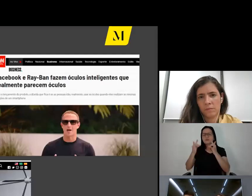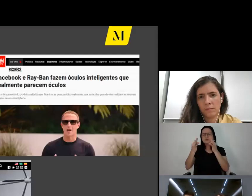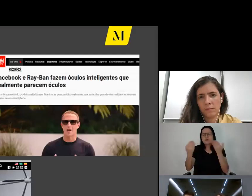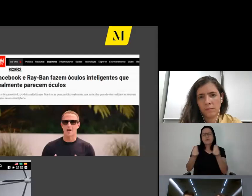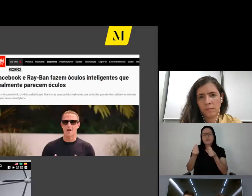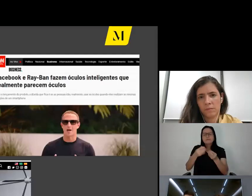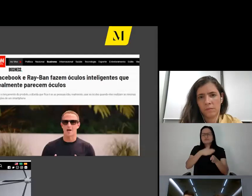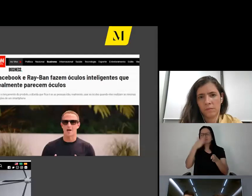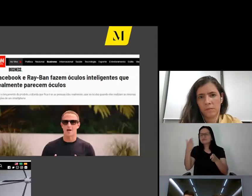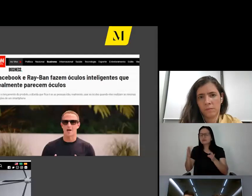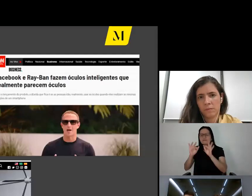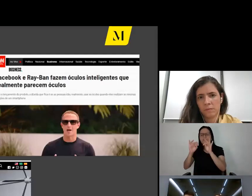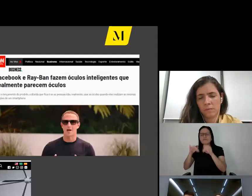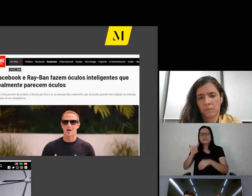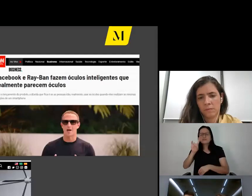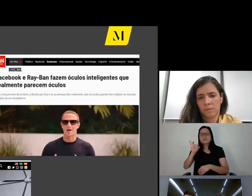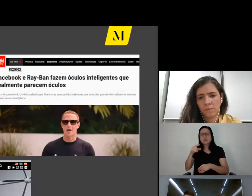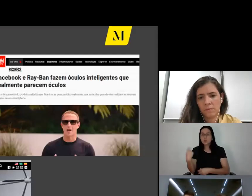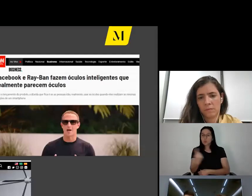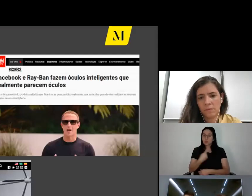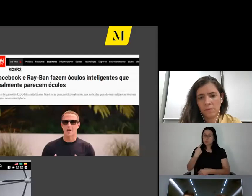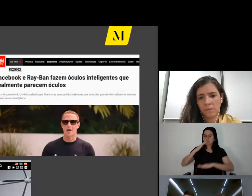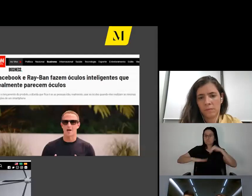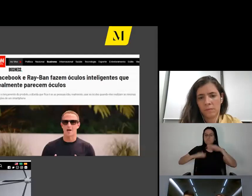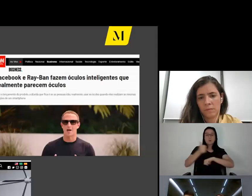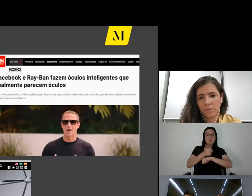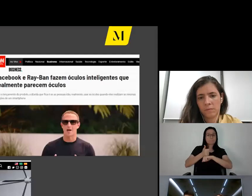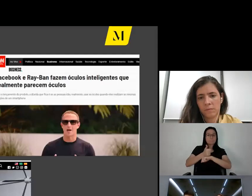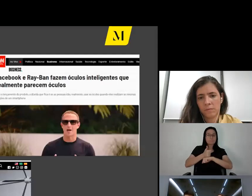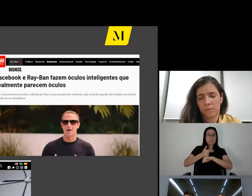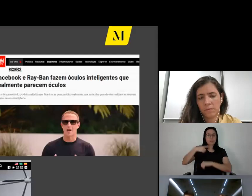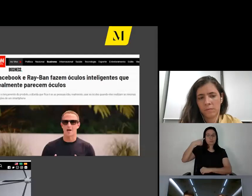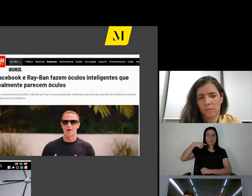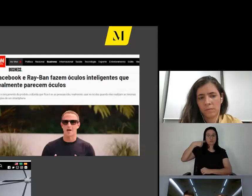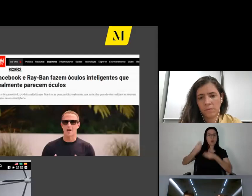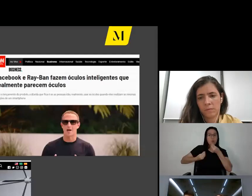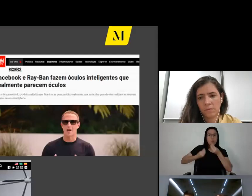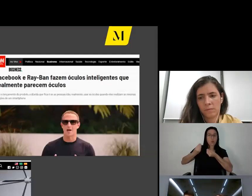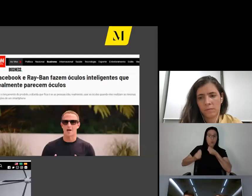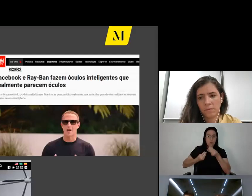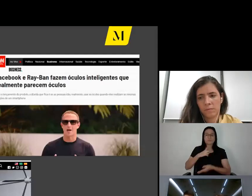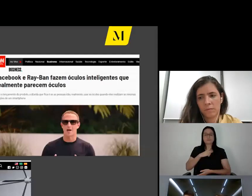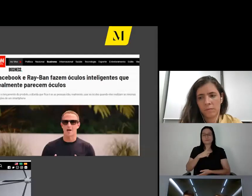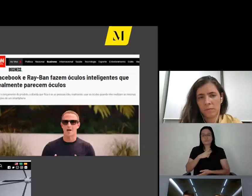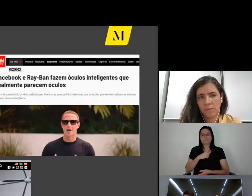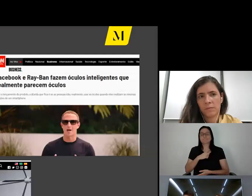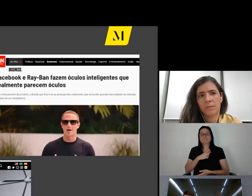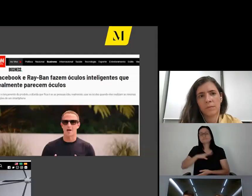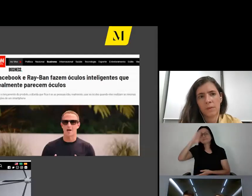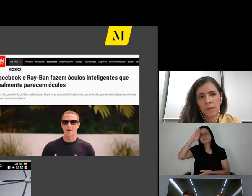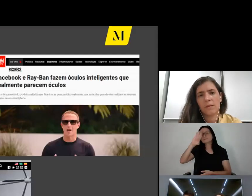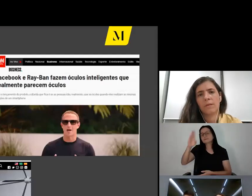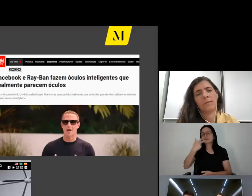endereçando para nós, advogados? Os carros autônomos, por exemplo, a grande questão que se fala é: você consegue